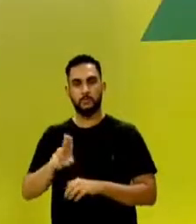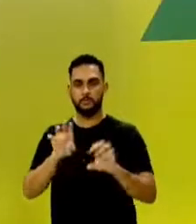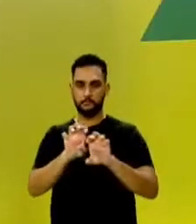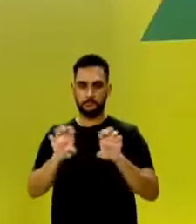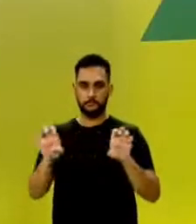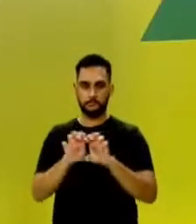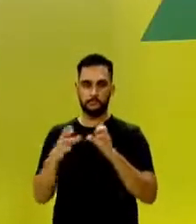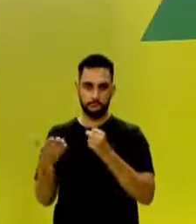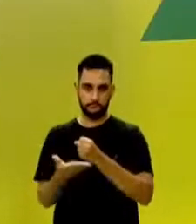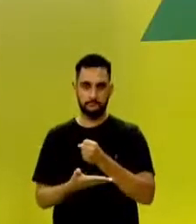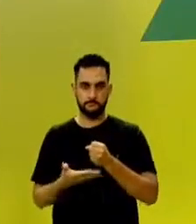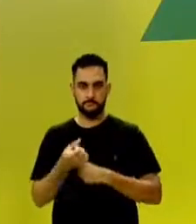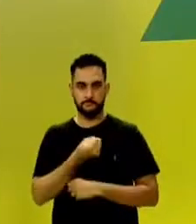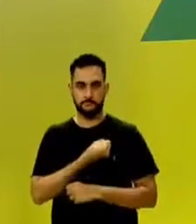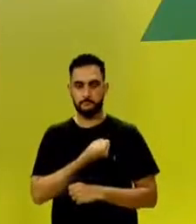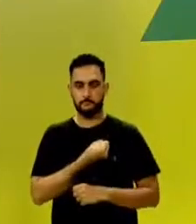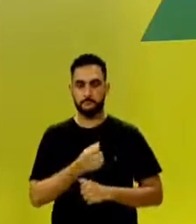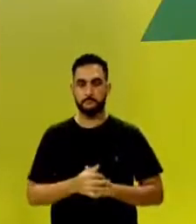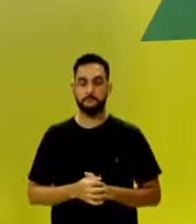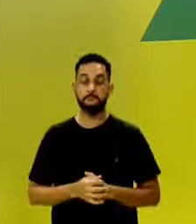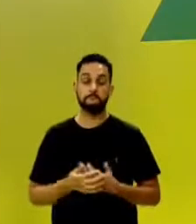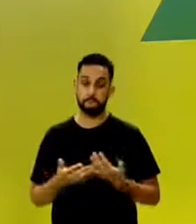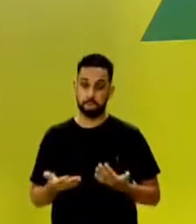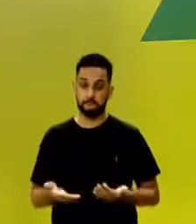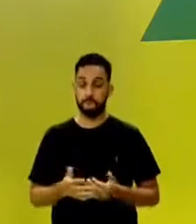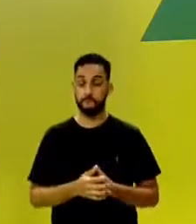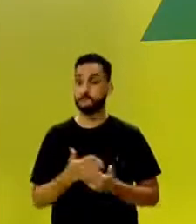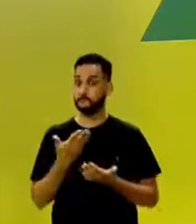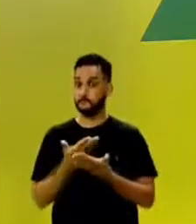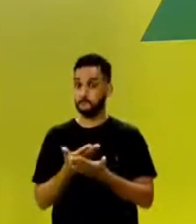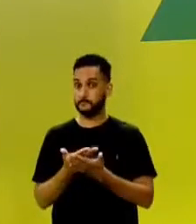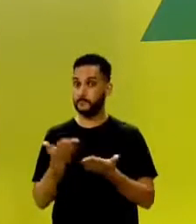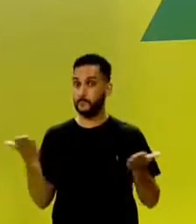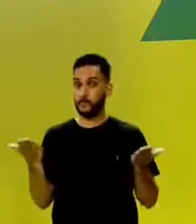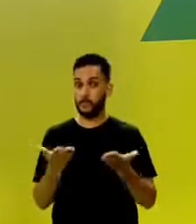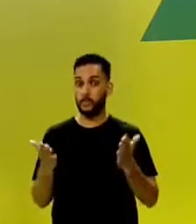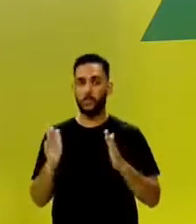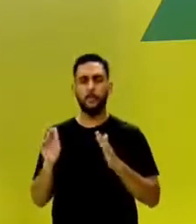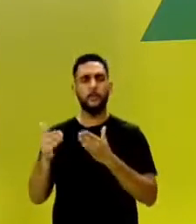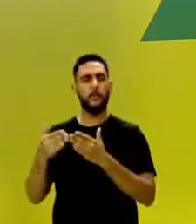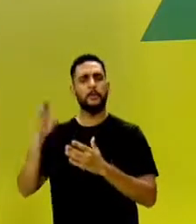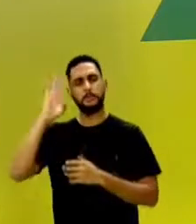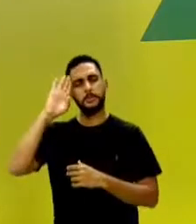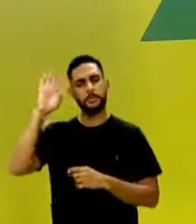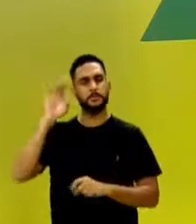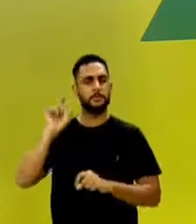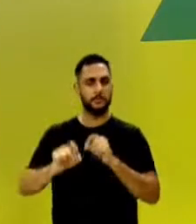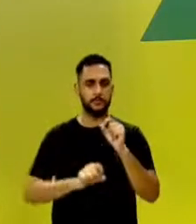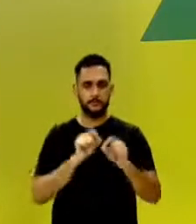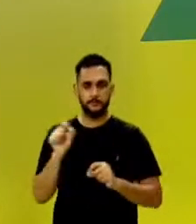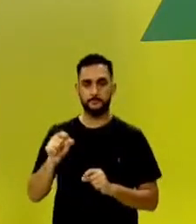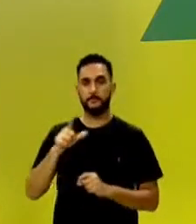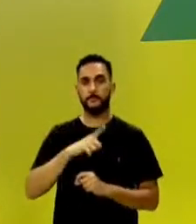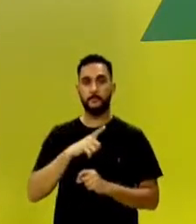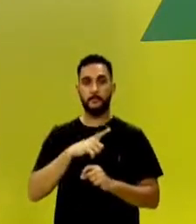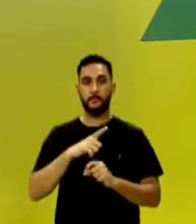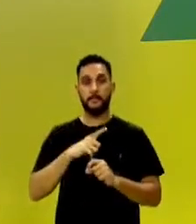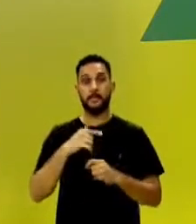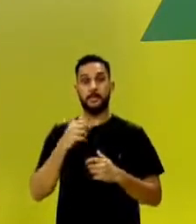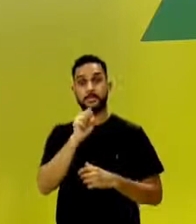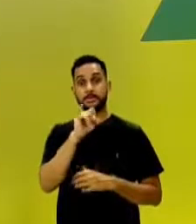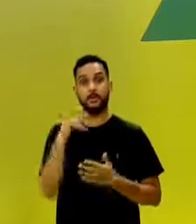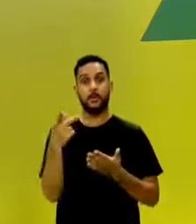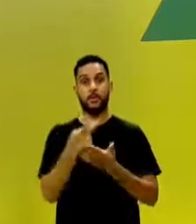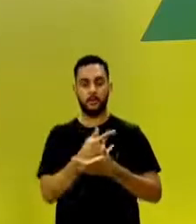fundamental Ah pois bem aula de hoje vamos focar principalmente no ato das interseções de retas